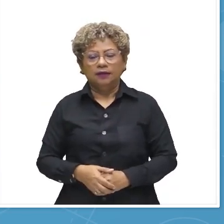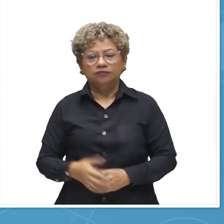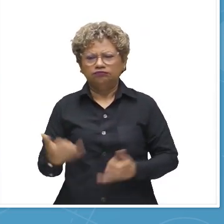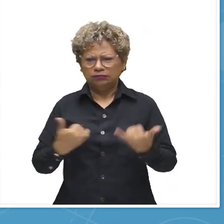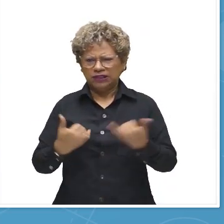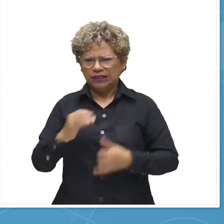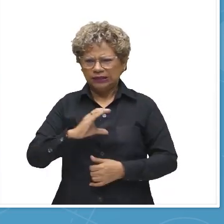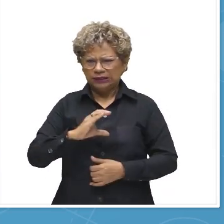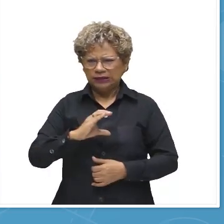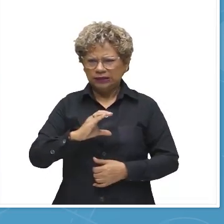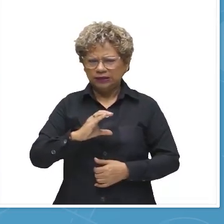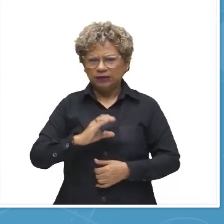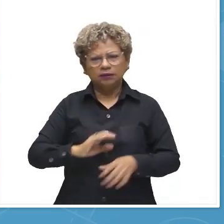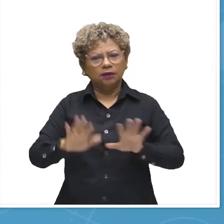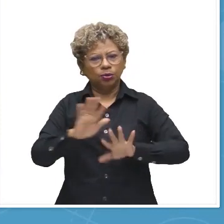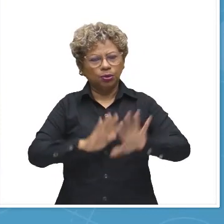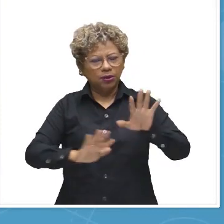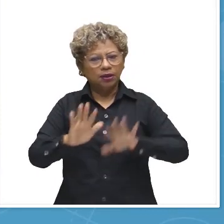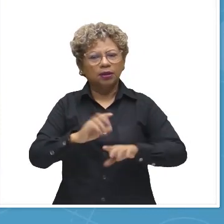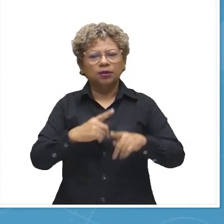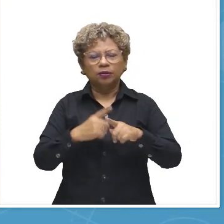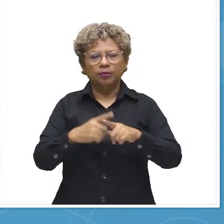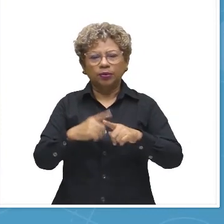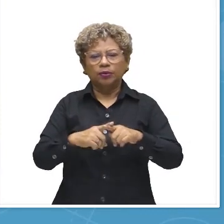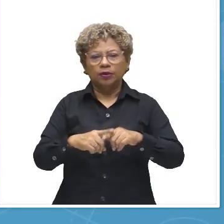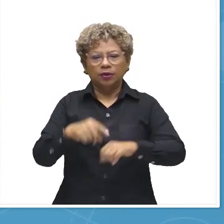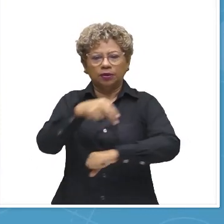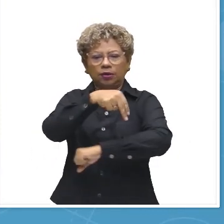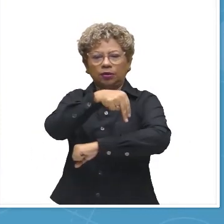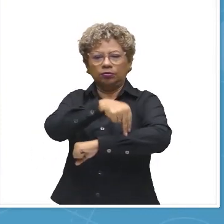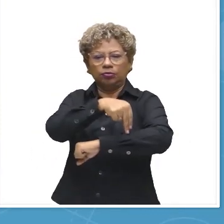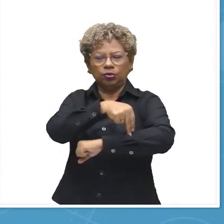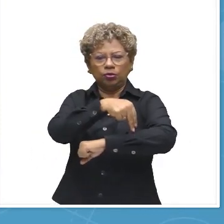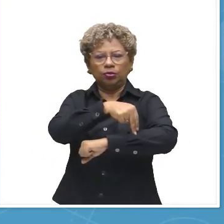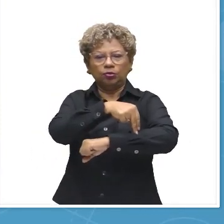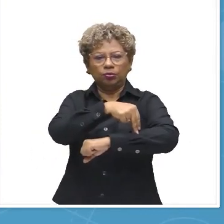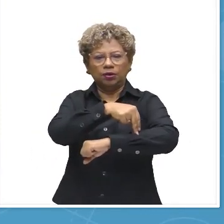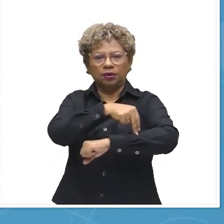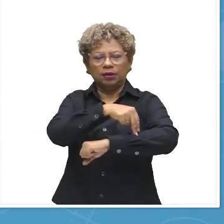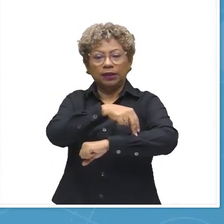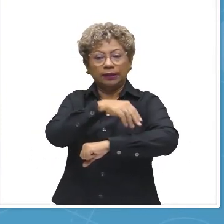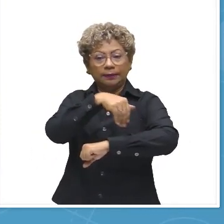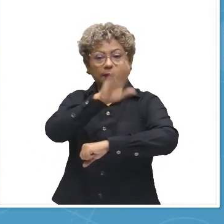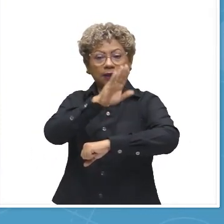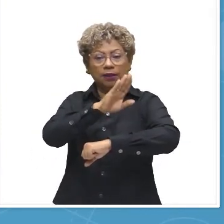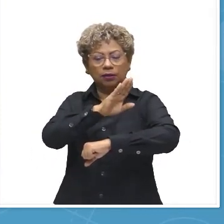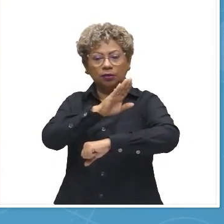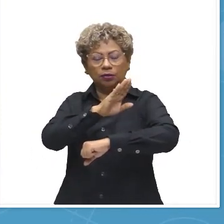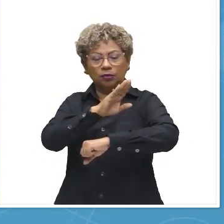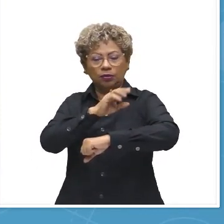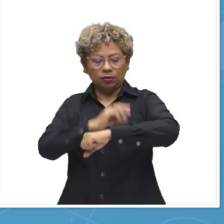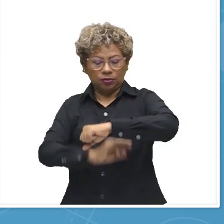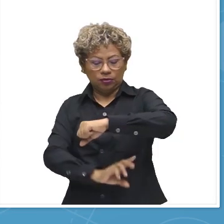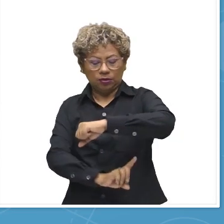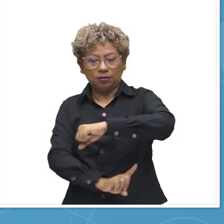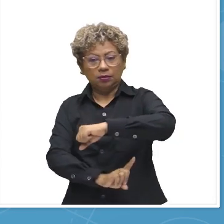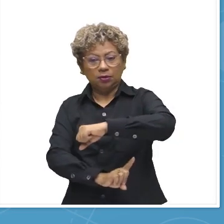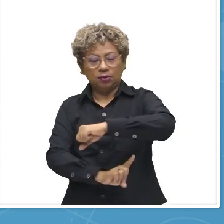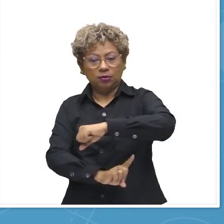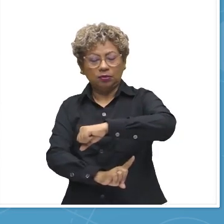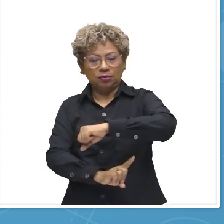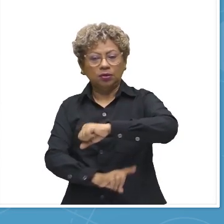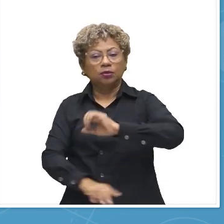diferente das outras. Percebam que o numerador, o número de cima, ele é maior do que o número de baixo, né? Eu tenho 12 sobre 10. Professor, como é que